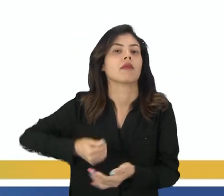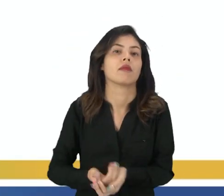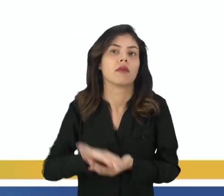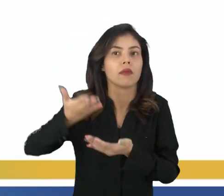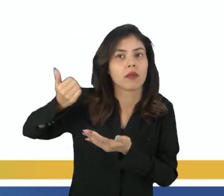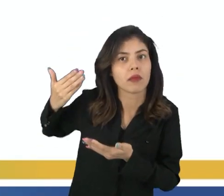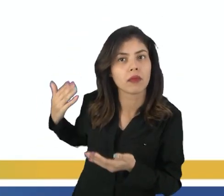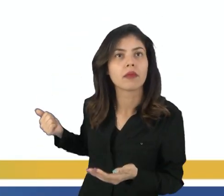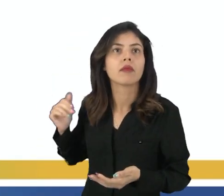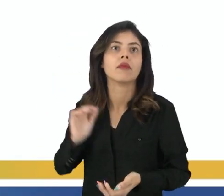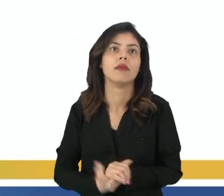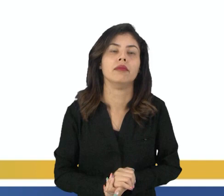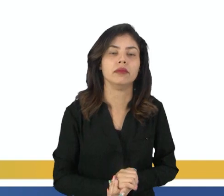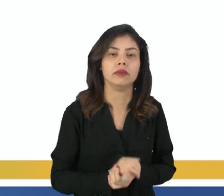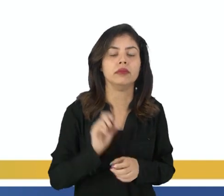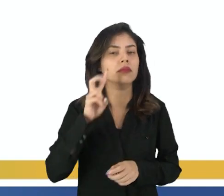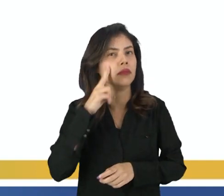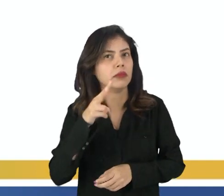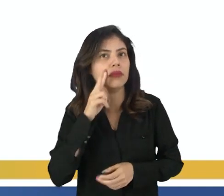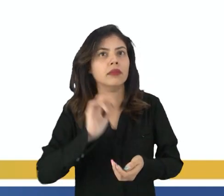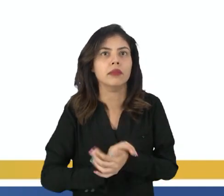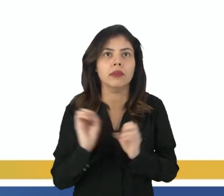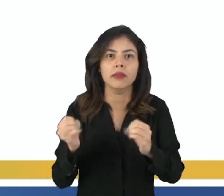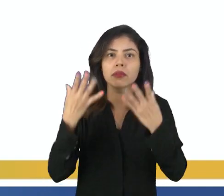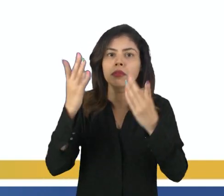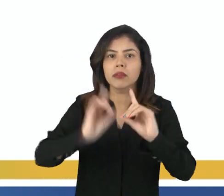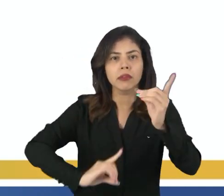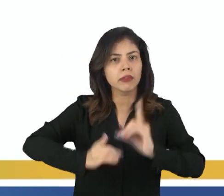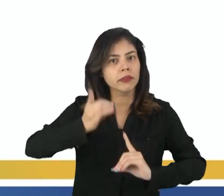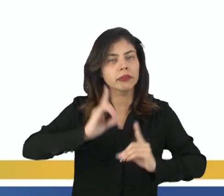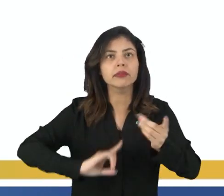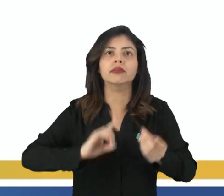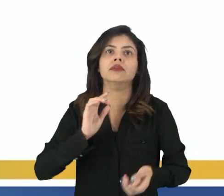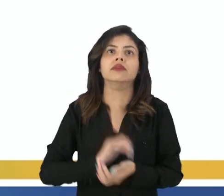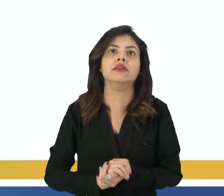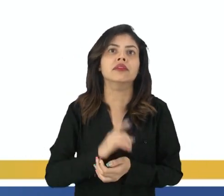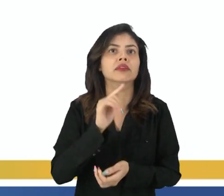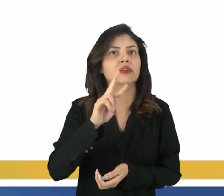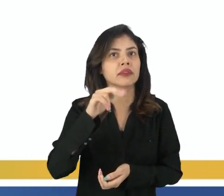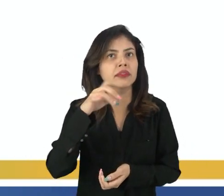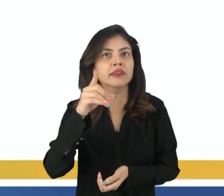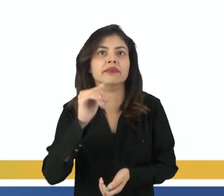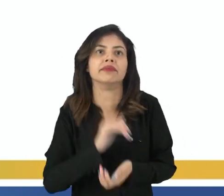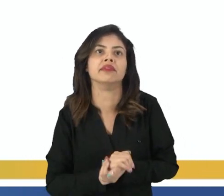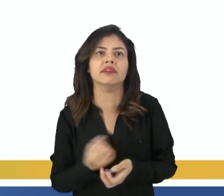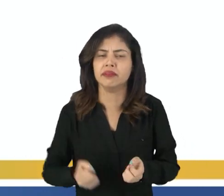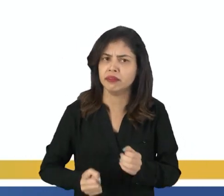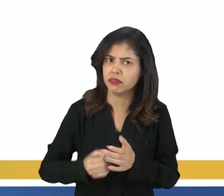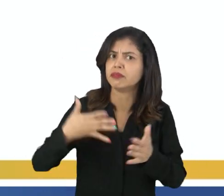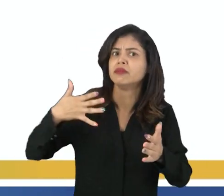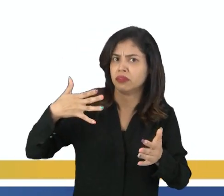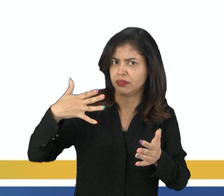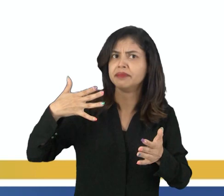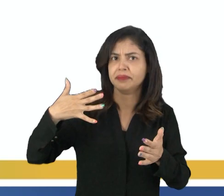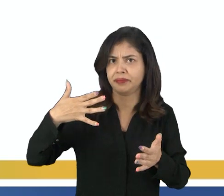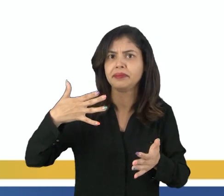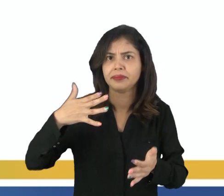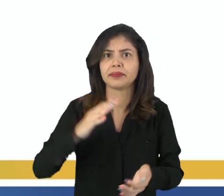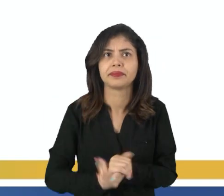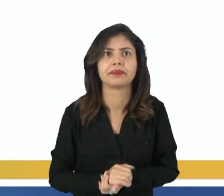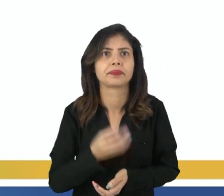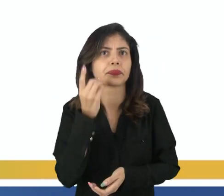né? Então, a gente vai ver que as celebrações ao deus Dionísio duravam vários dias e ocorriam na época